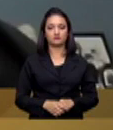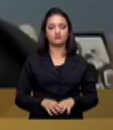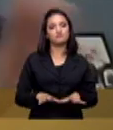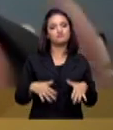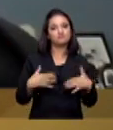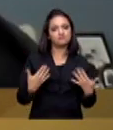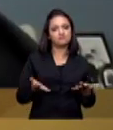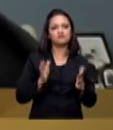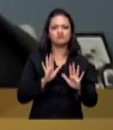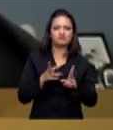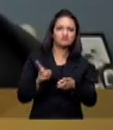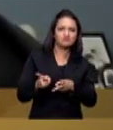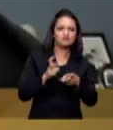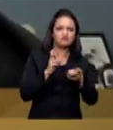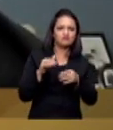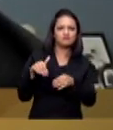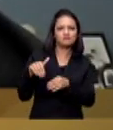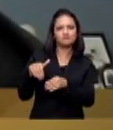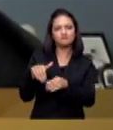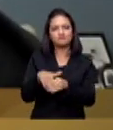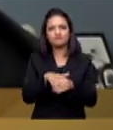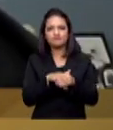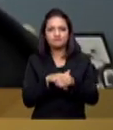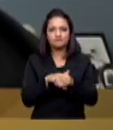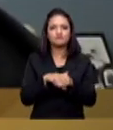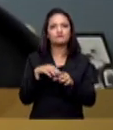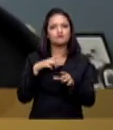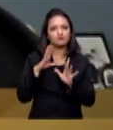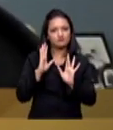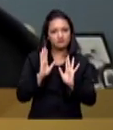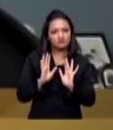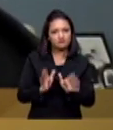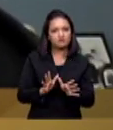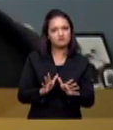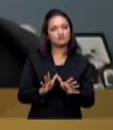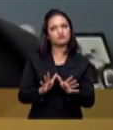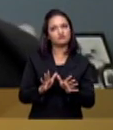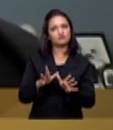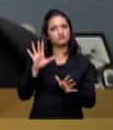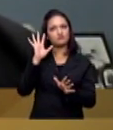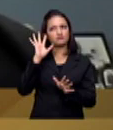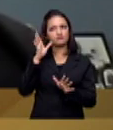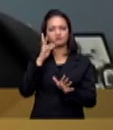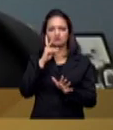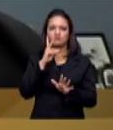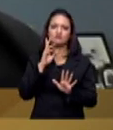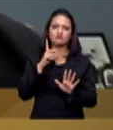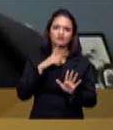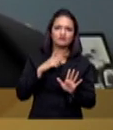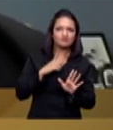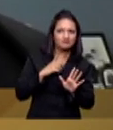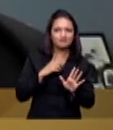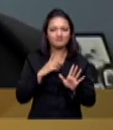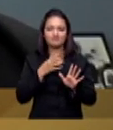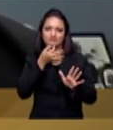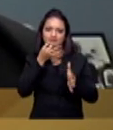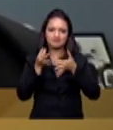formação que, de alguma forma, espelha algum tipo de divergência. Gostaria só